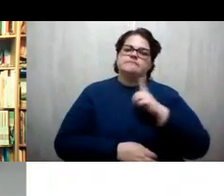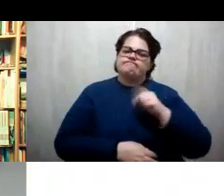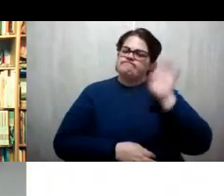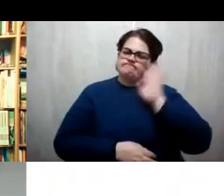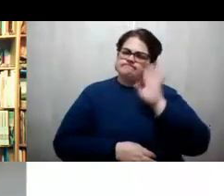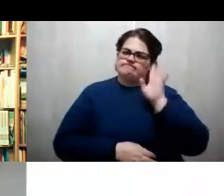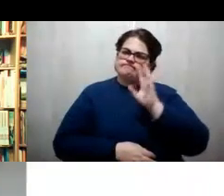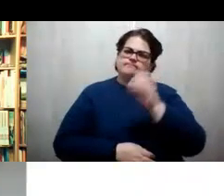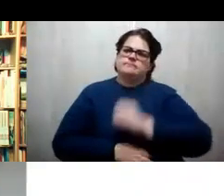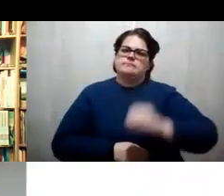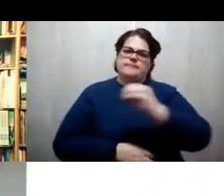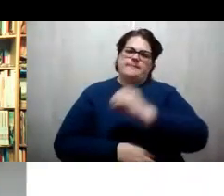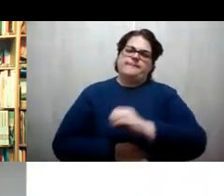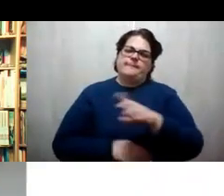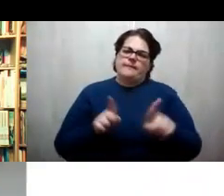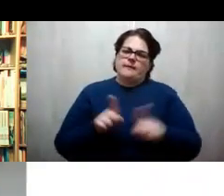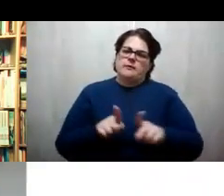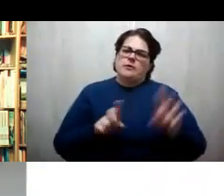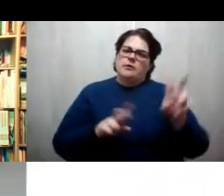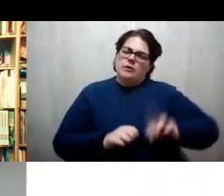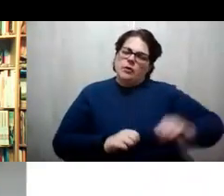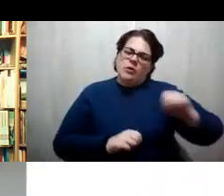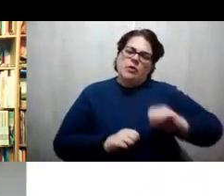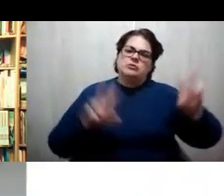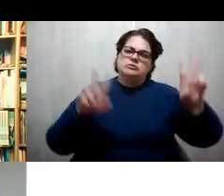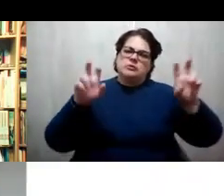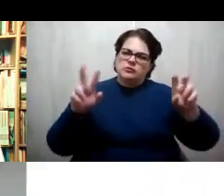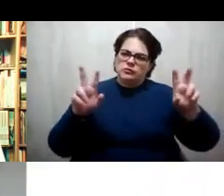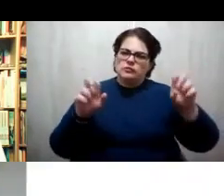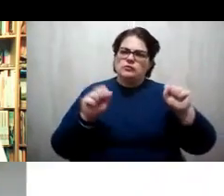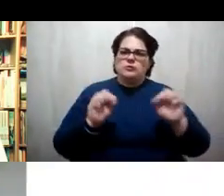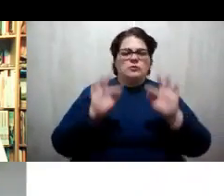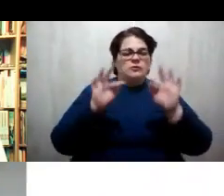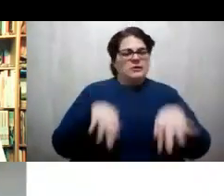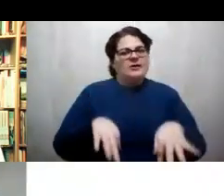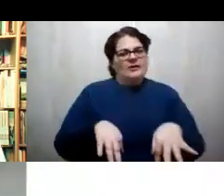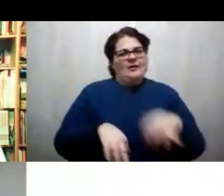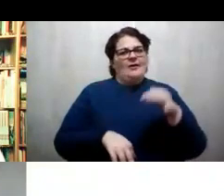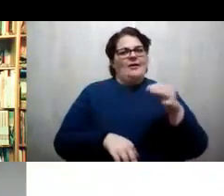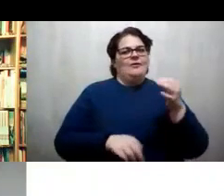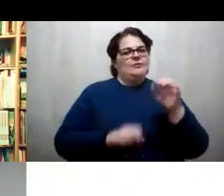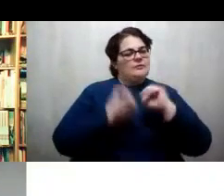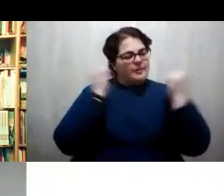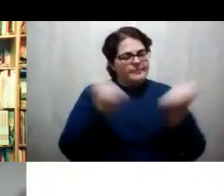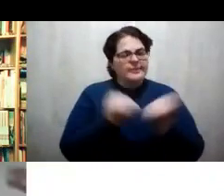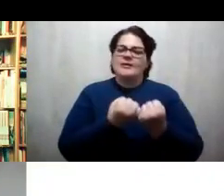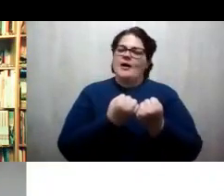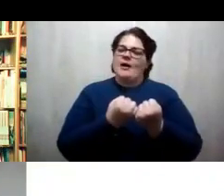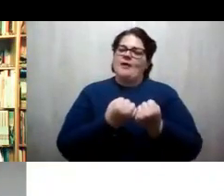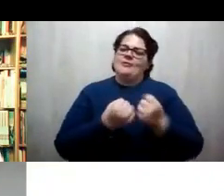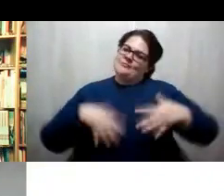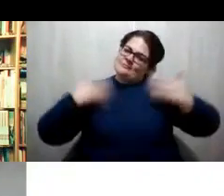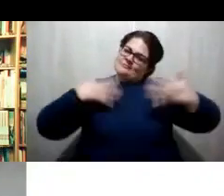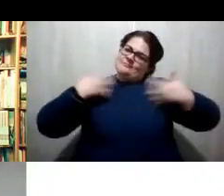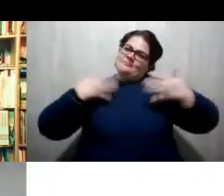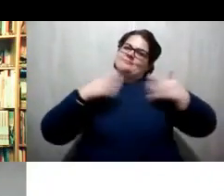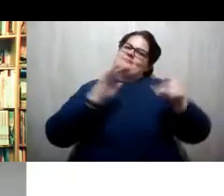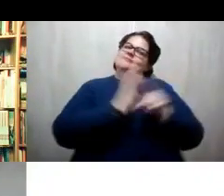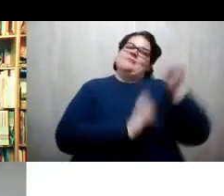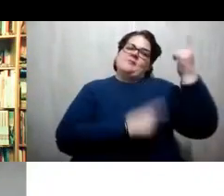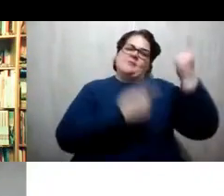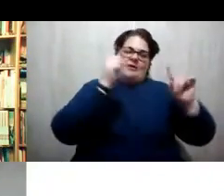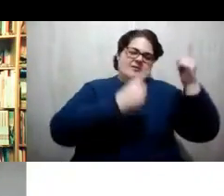uma ótima pauta para a gente encerrar o nosso seminário. Um alto astral. Um alto astral com carnaval,